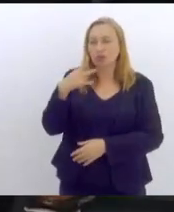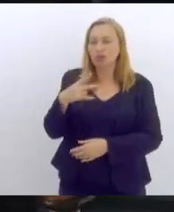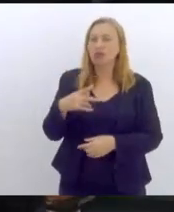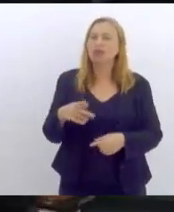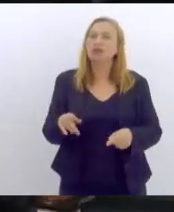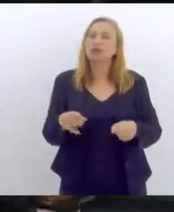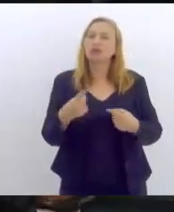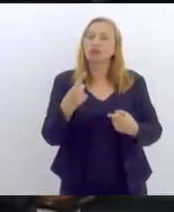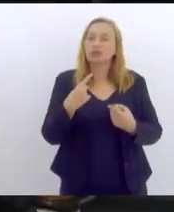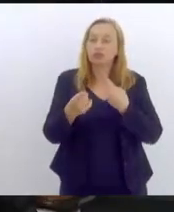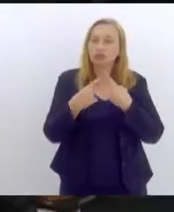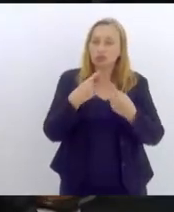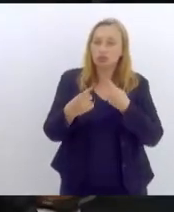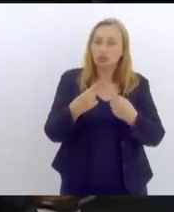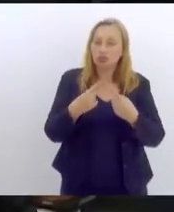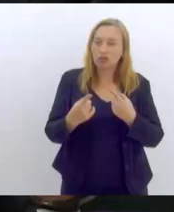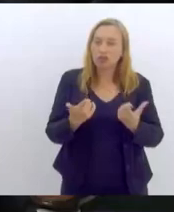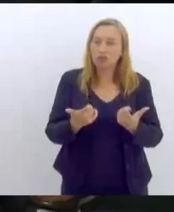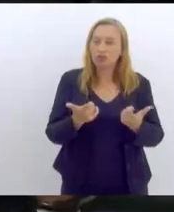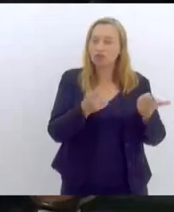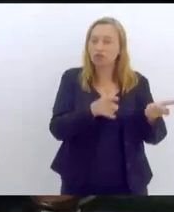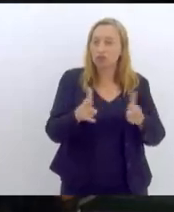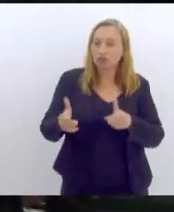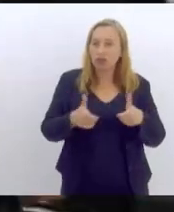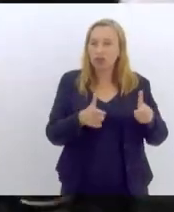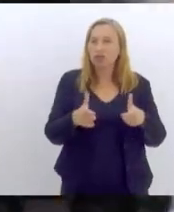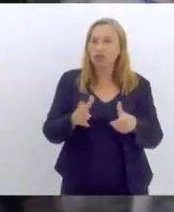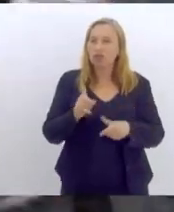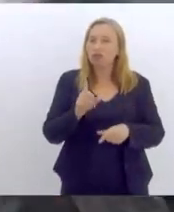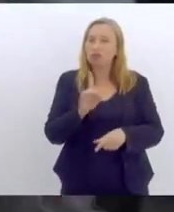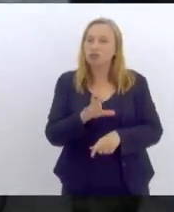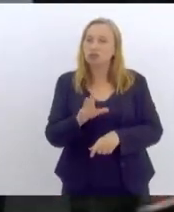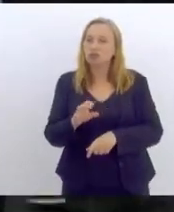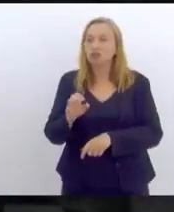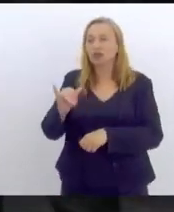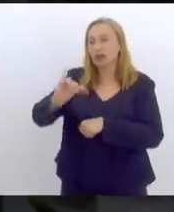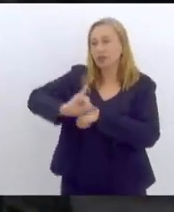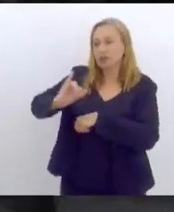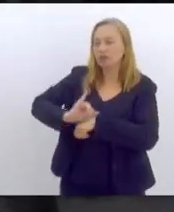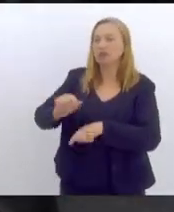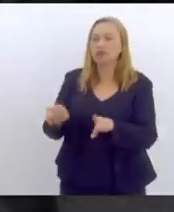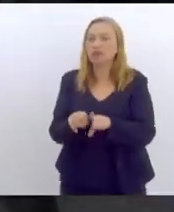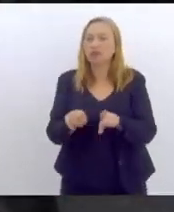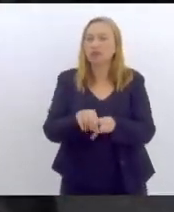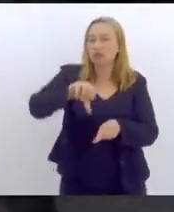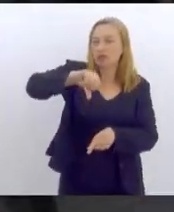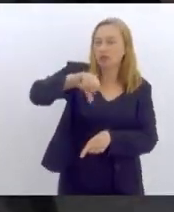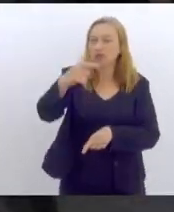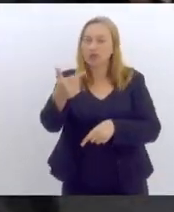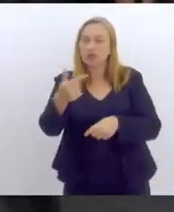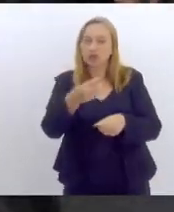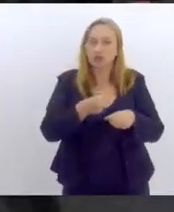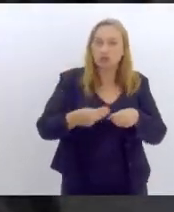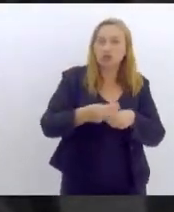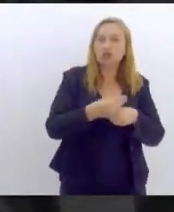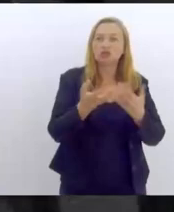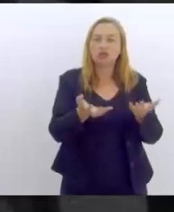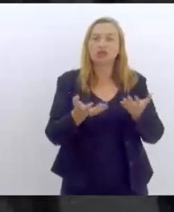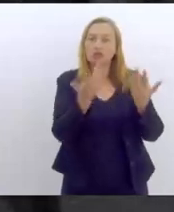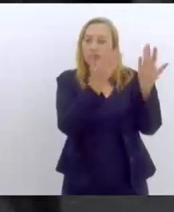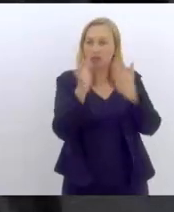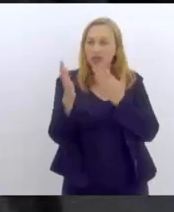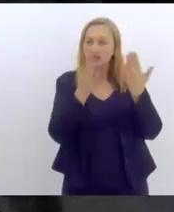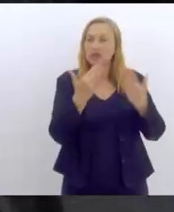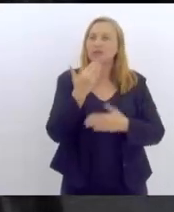a discussão dos territórios, não só apenas da capital, mas dos nossos 92 municípios. Então, queria saudar e